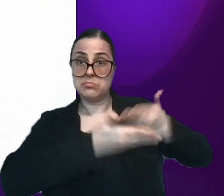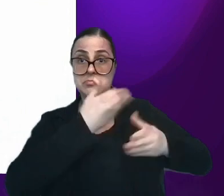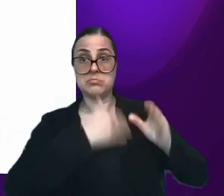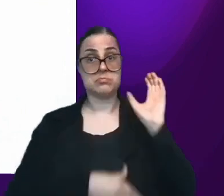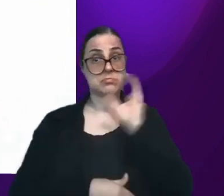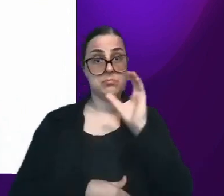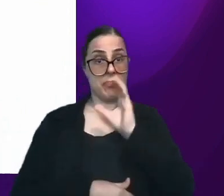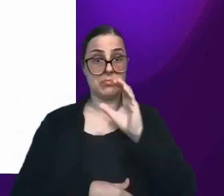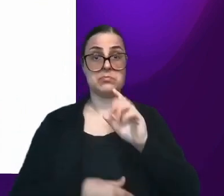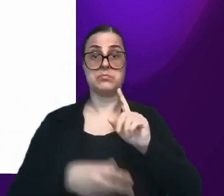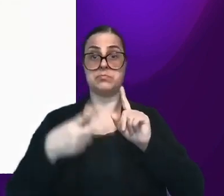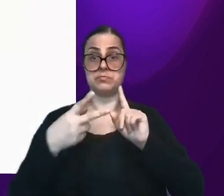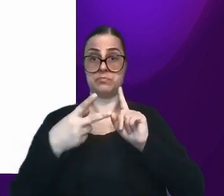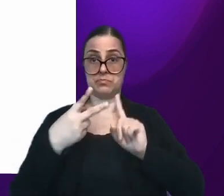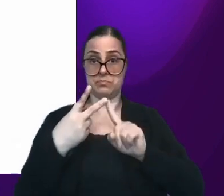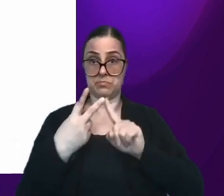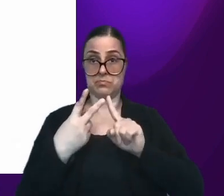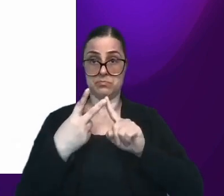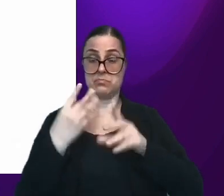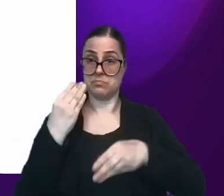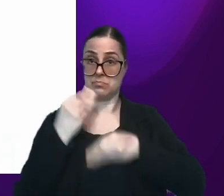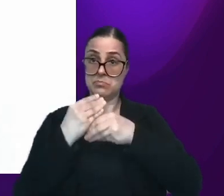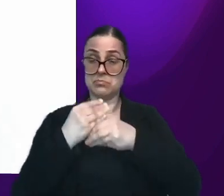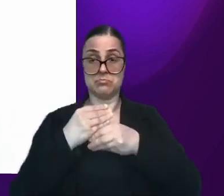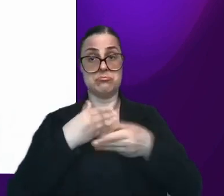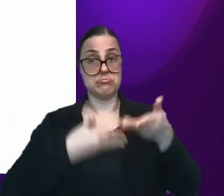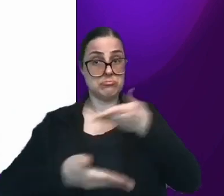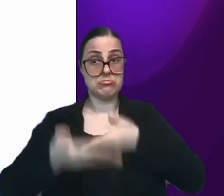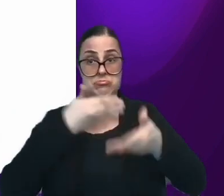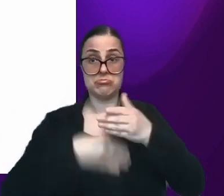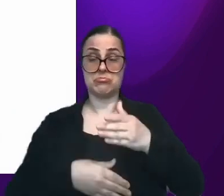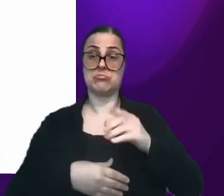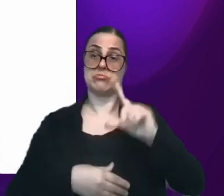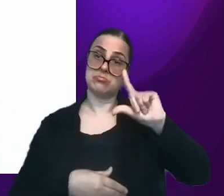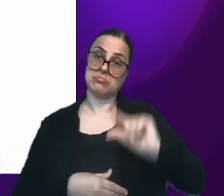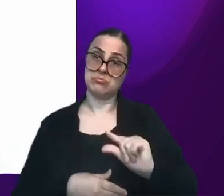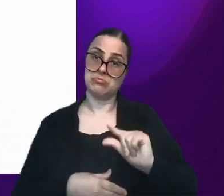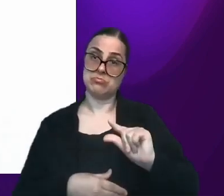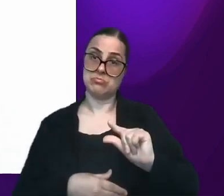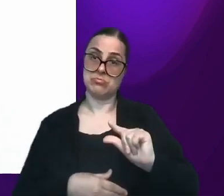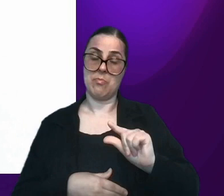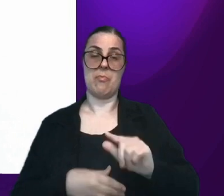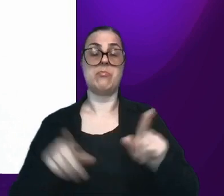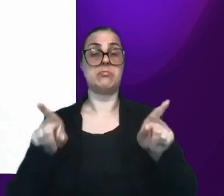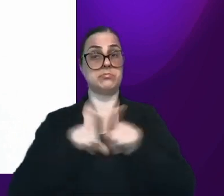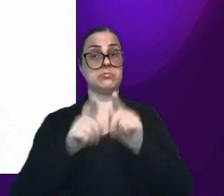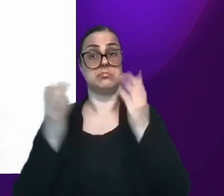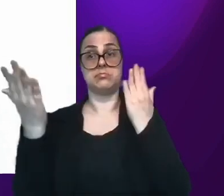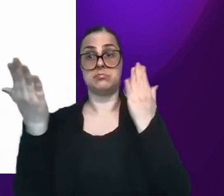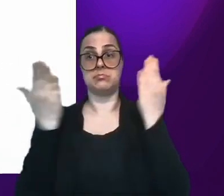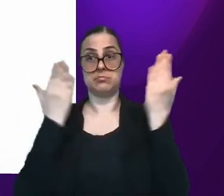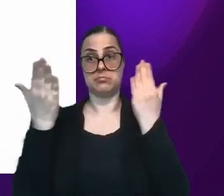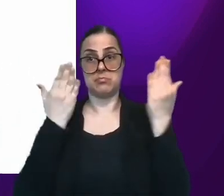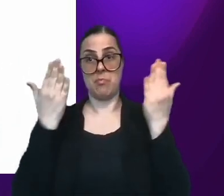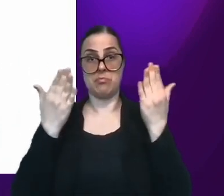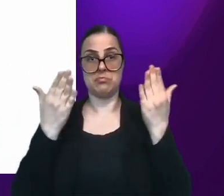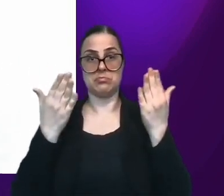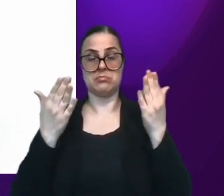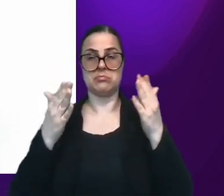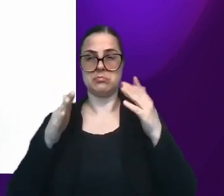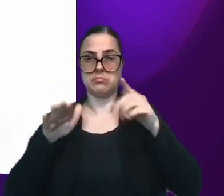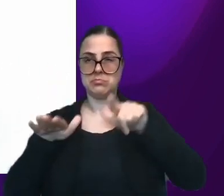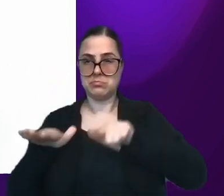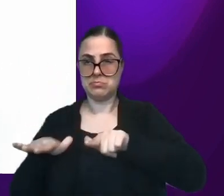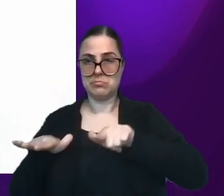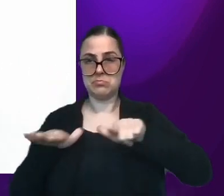intermediária, a terapia contínua é uma cinética menor. No entanto, quando a gente compara na semana,